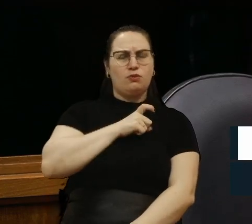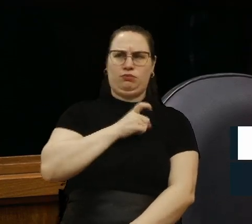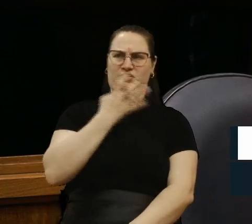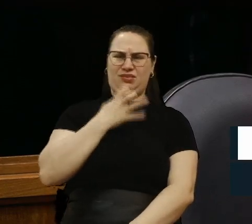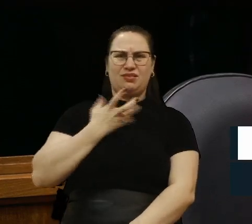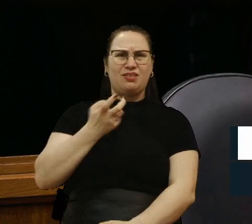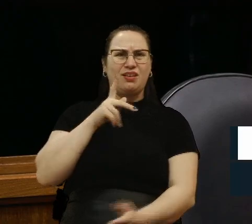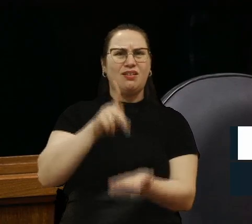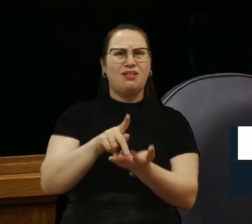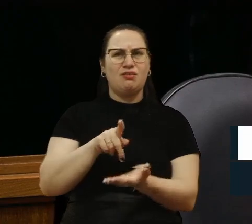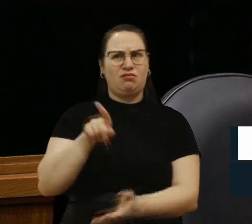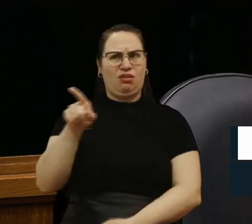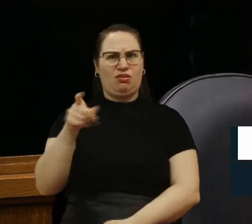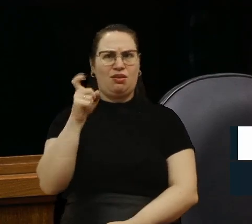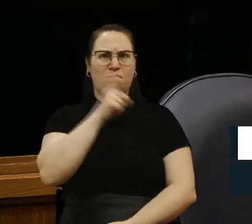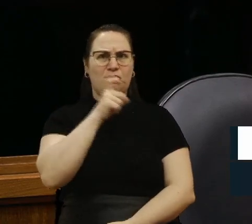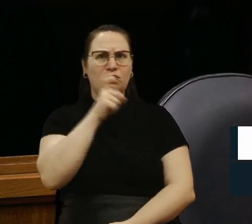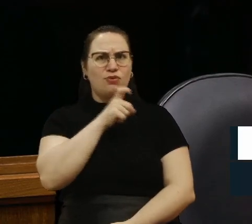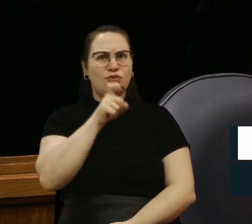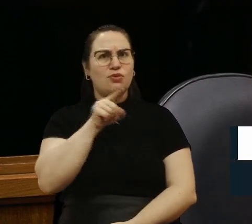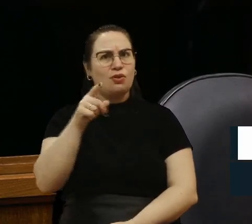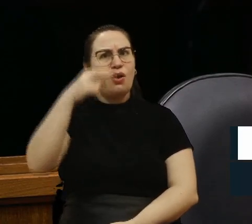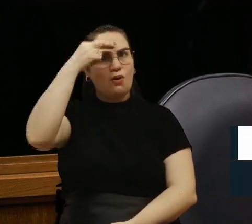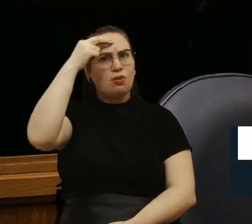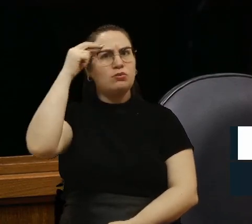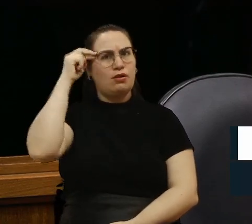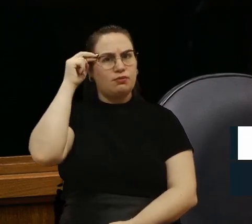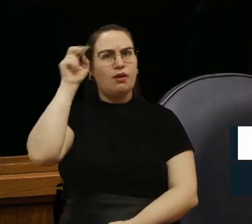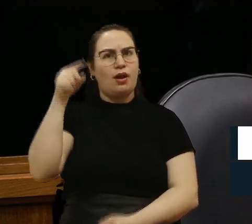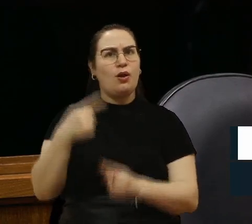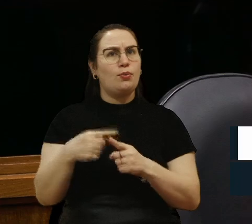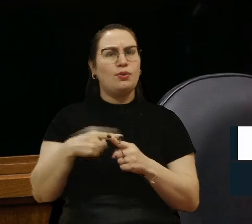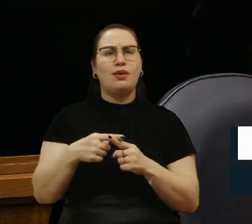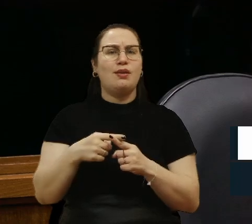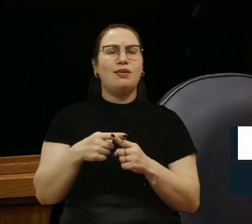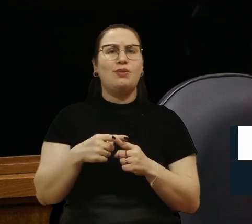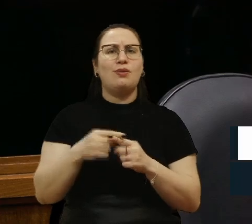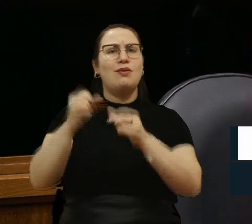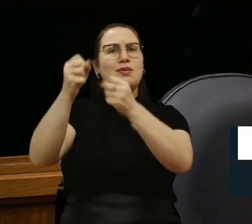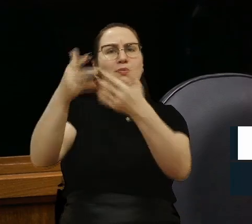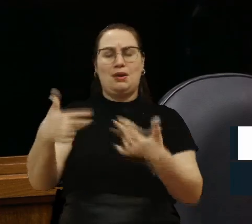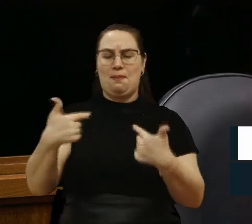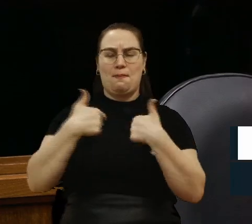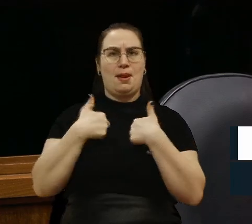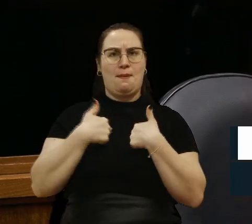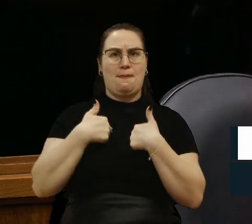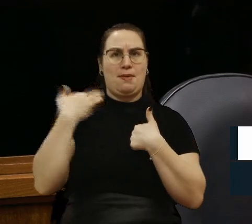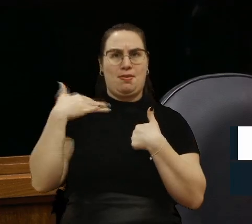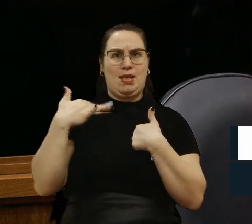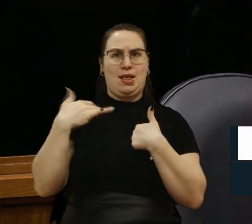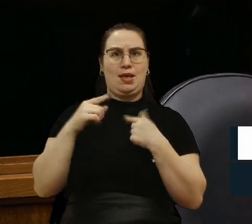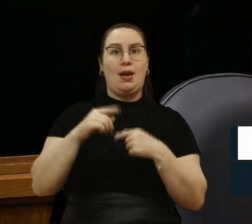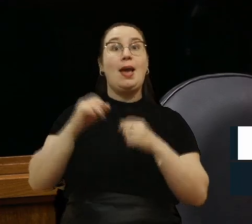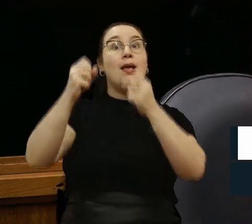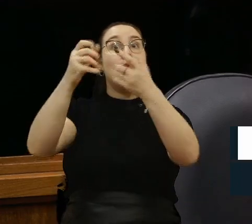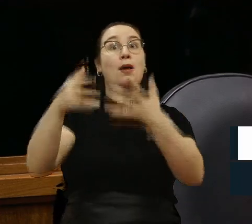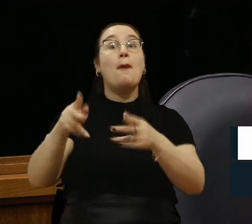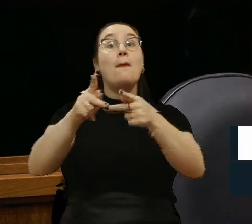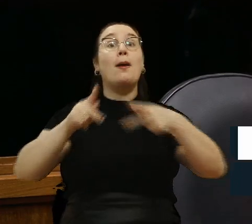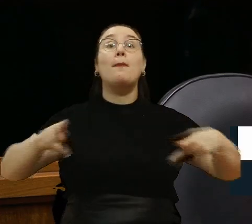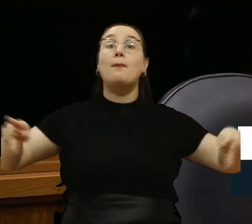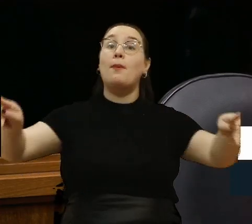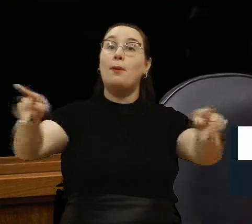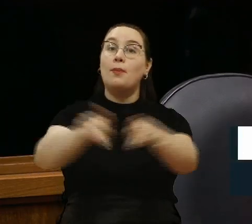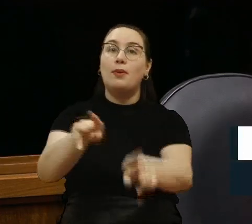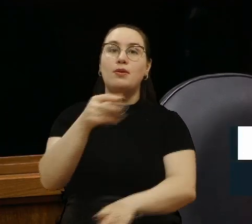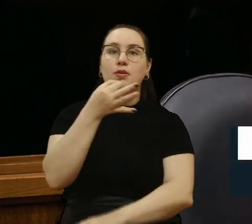tem alguém que está mentindo nessa história, é o secretário Rafael Bueno, e ele não deve explicações para mim, ele deve explicações para a população